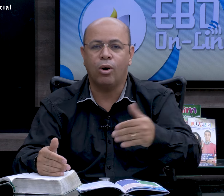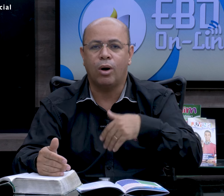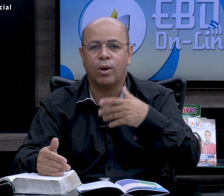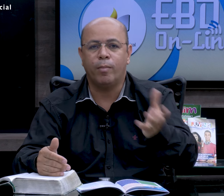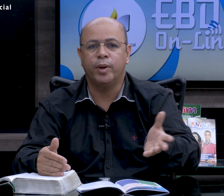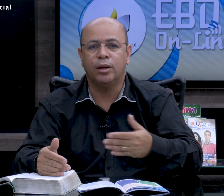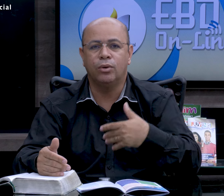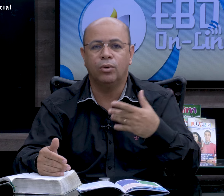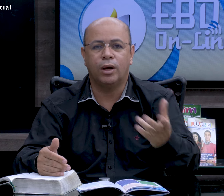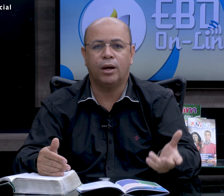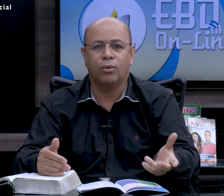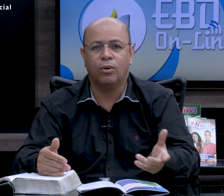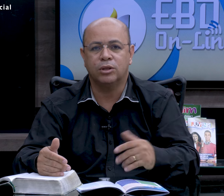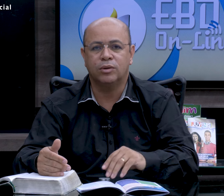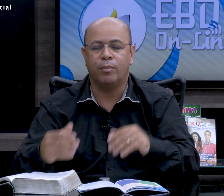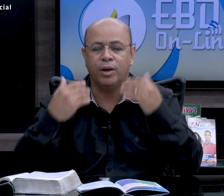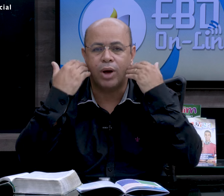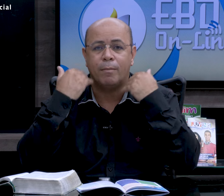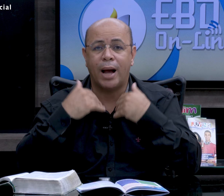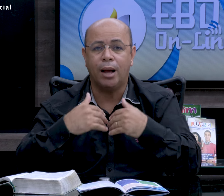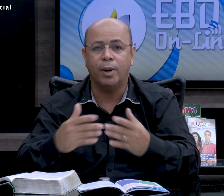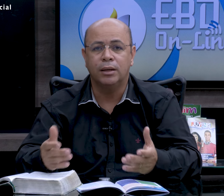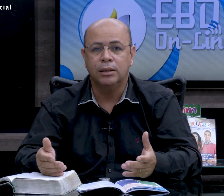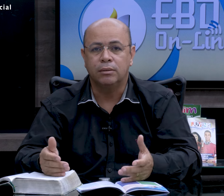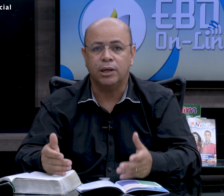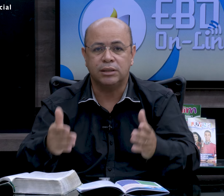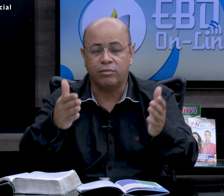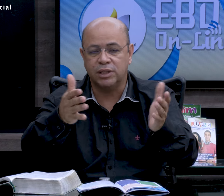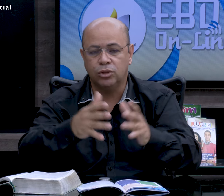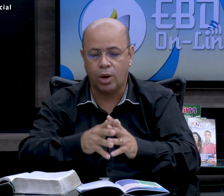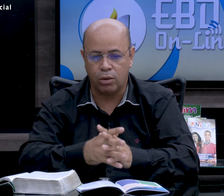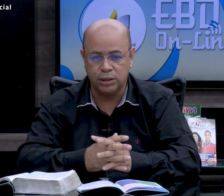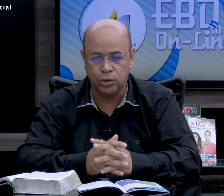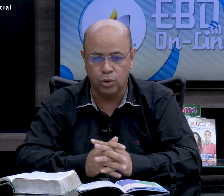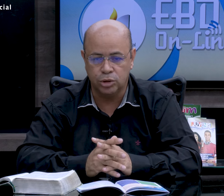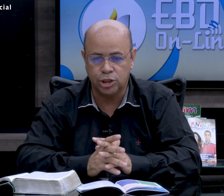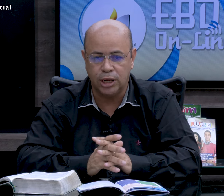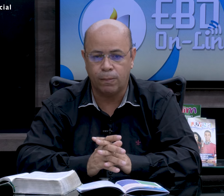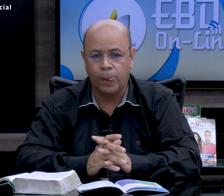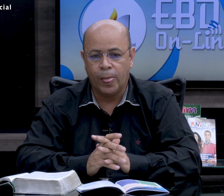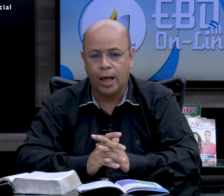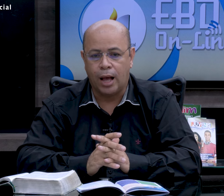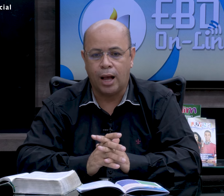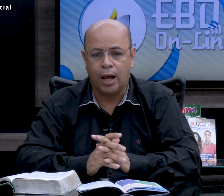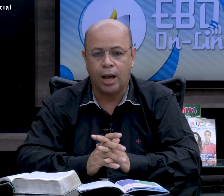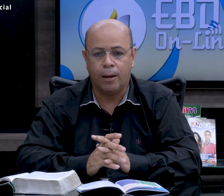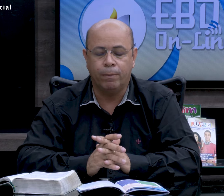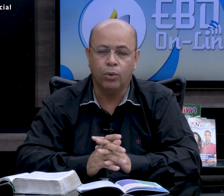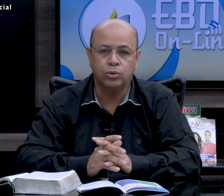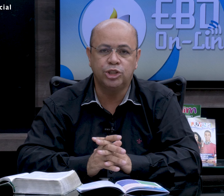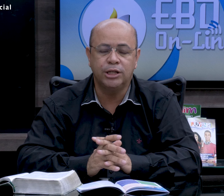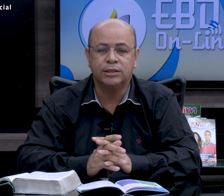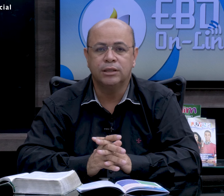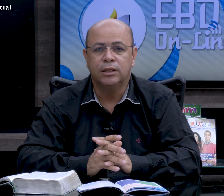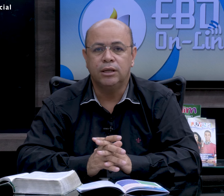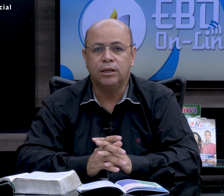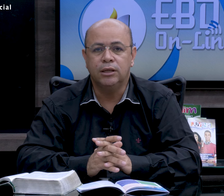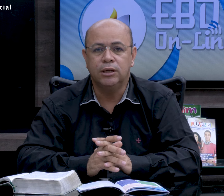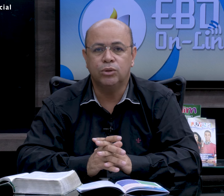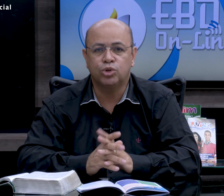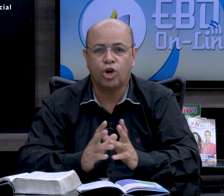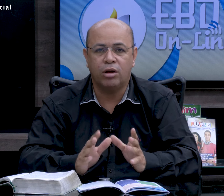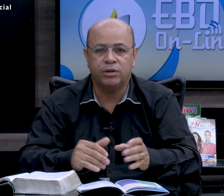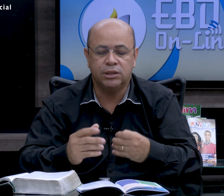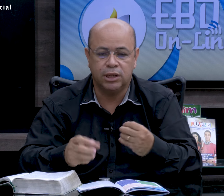cocó ao cabelo ao corte do cabelo a barba n é tava dando uma aula de teologia há poucos dias